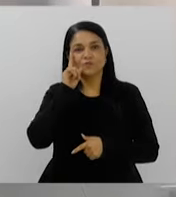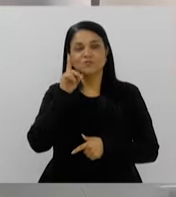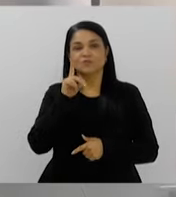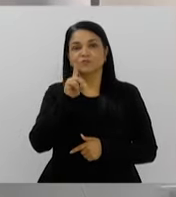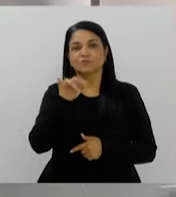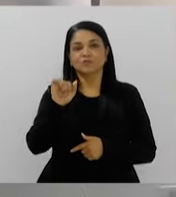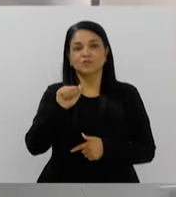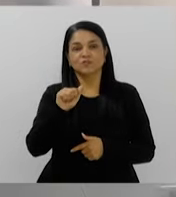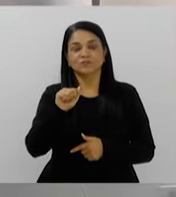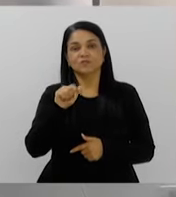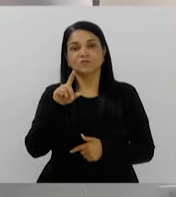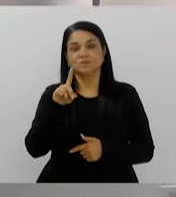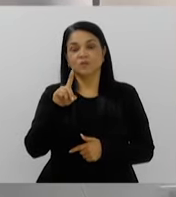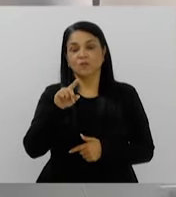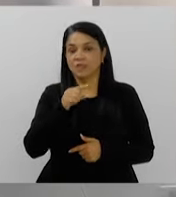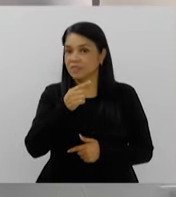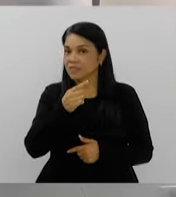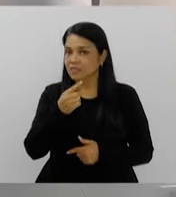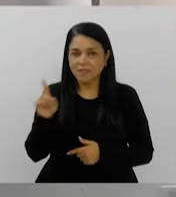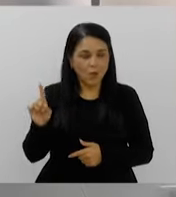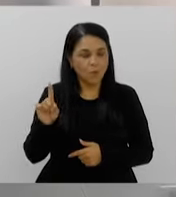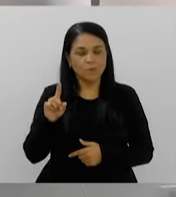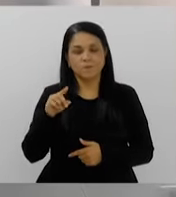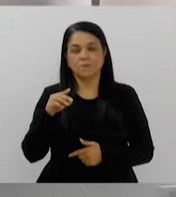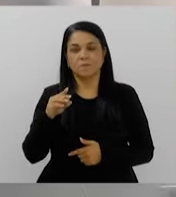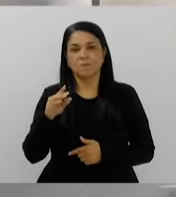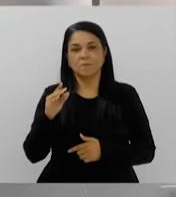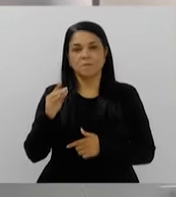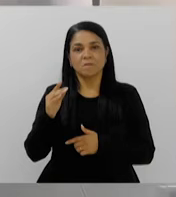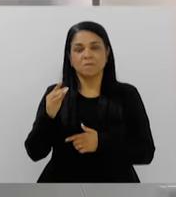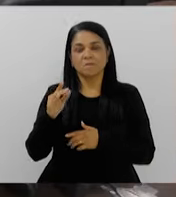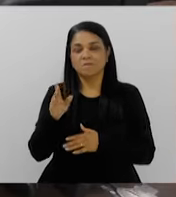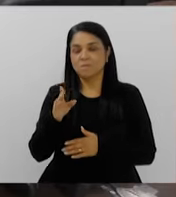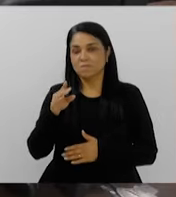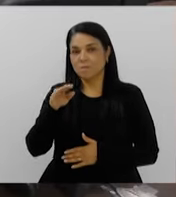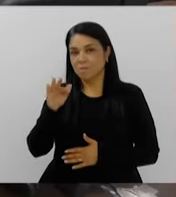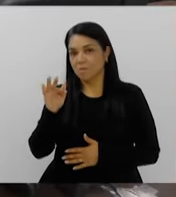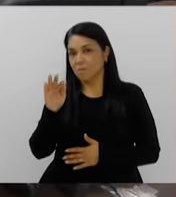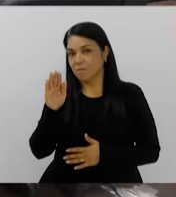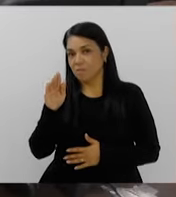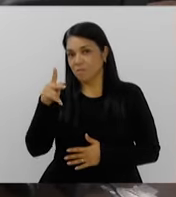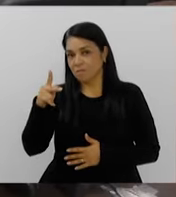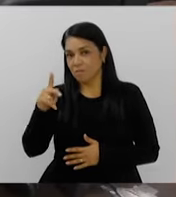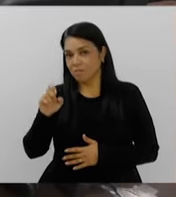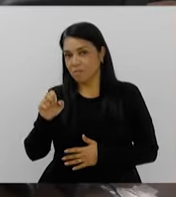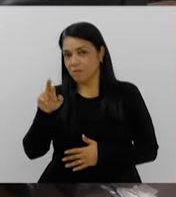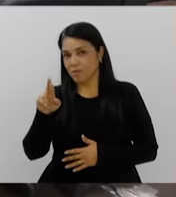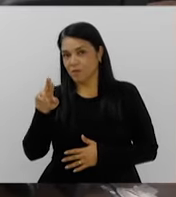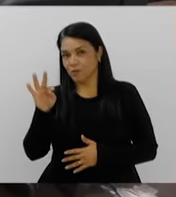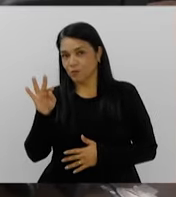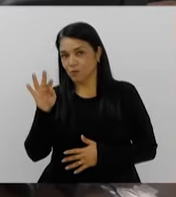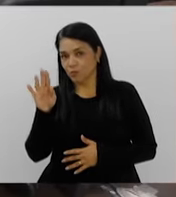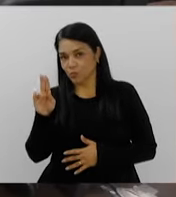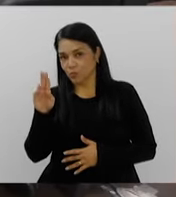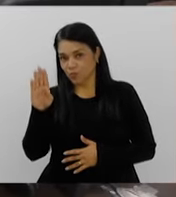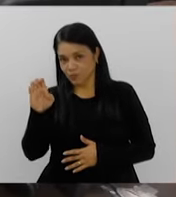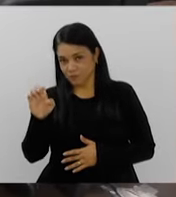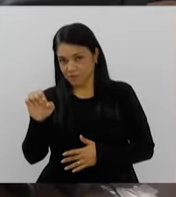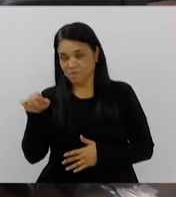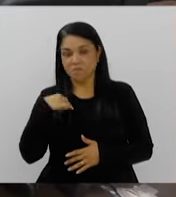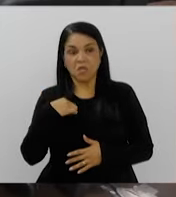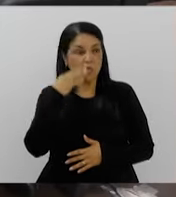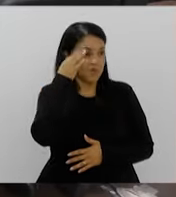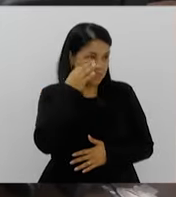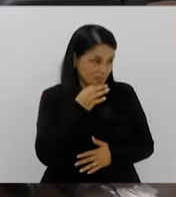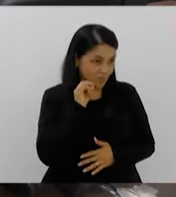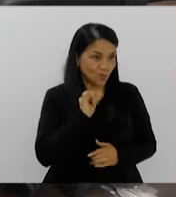Não Me Perturbe. Hein, deputado Amorim? A gente podia estender para todos os dias. Não, mas eu estou entendendo que, como